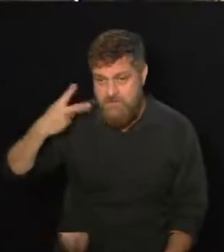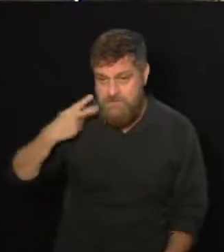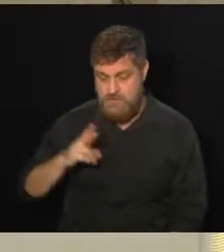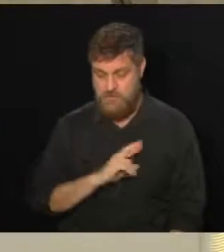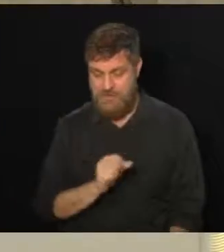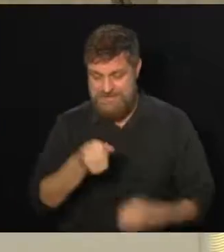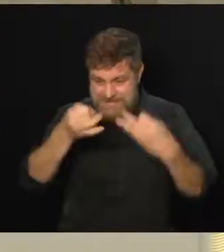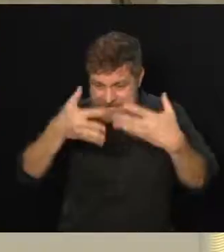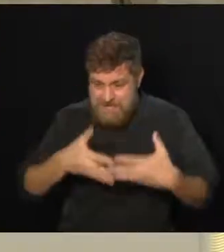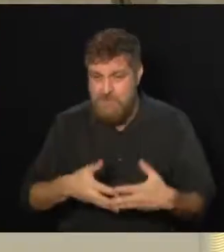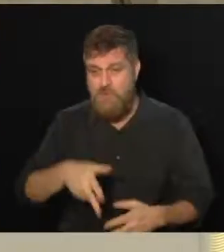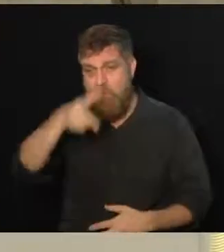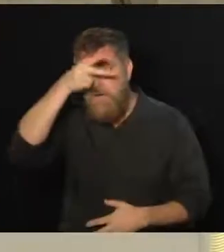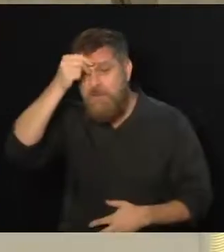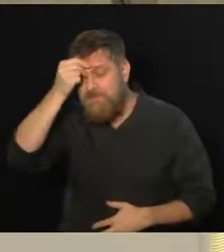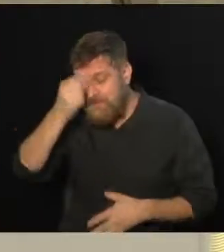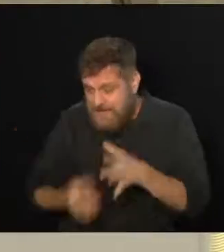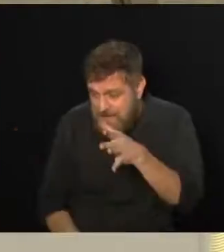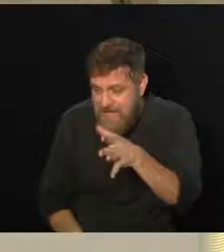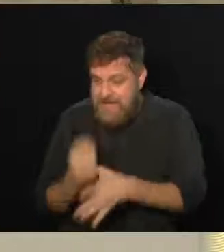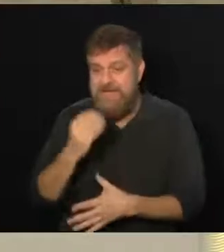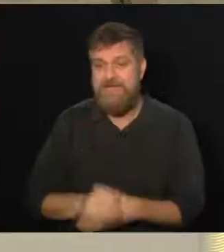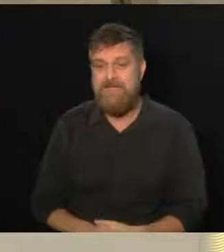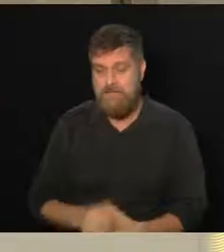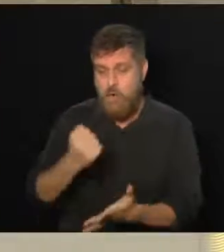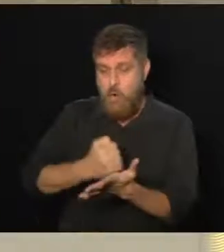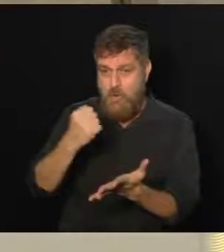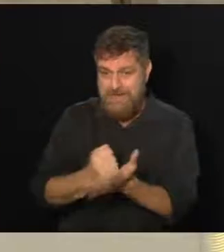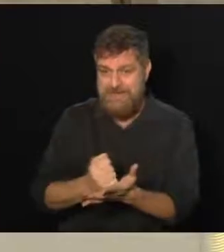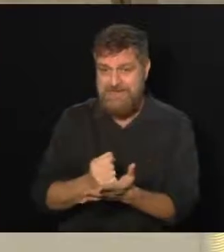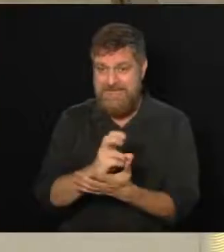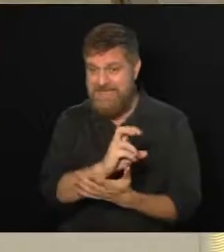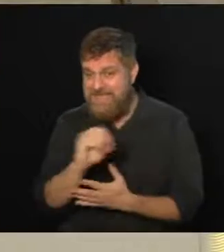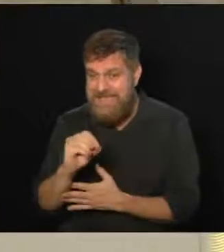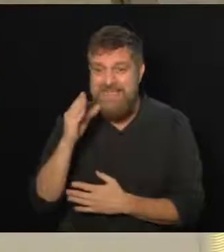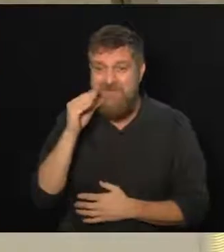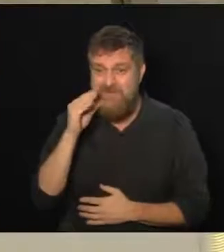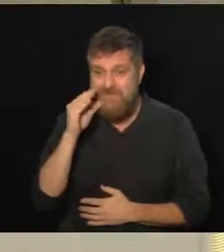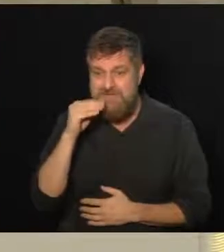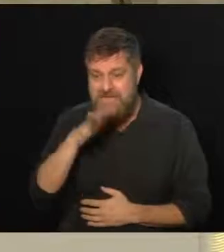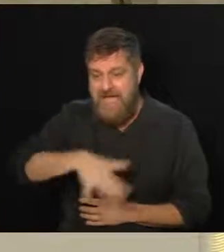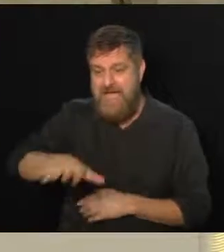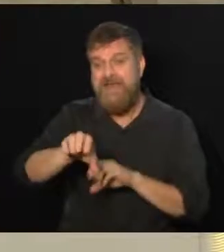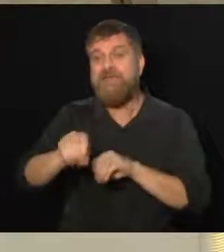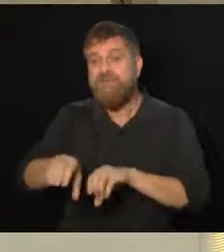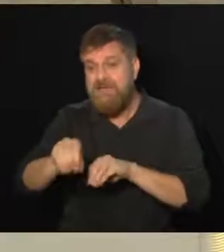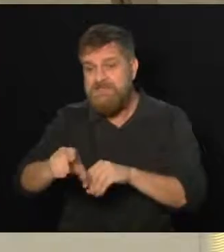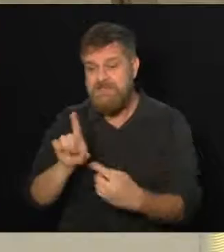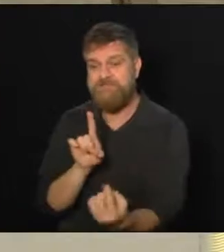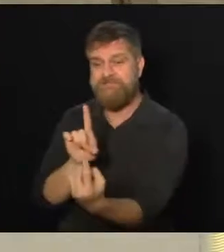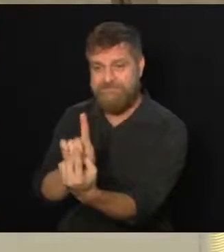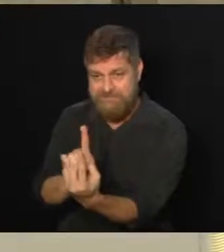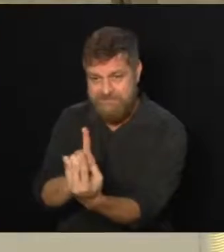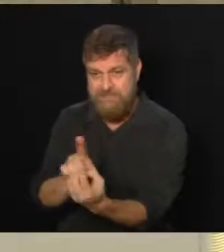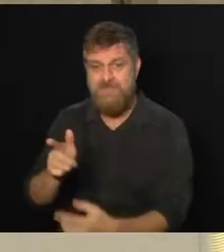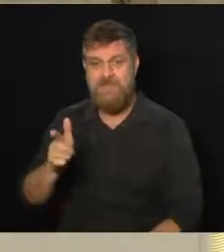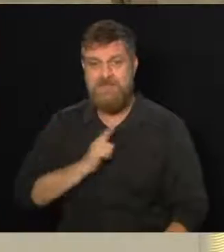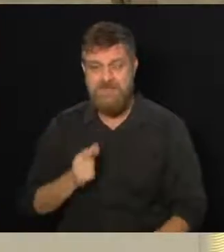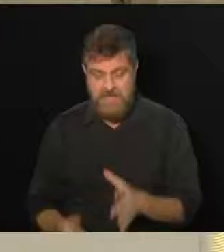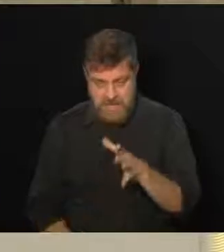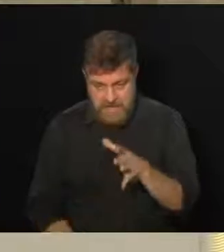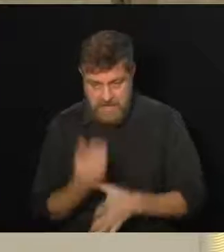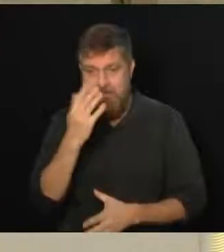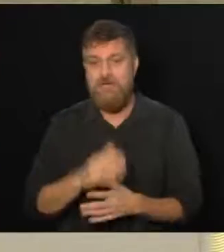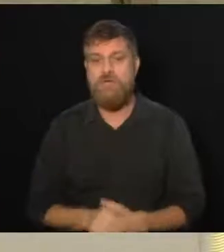que o governo precisava criar os cargos para atender a demanda da cidade. Para que isso seja possível, é necessário criar